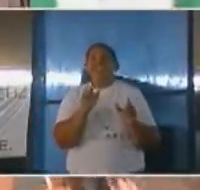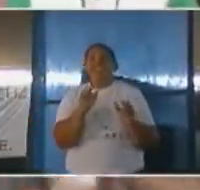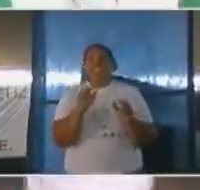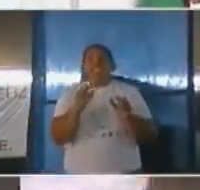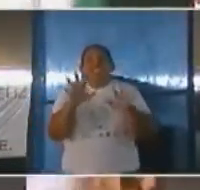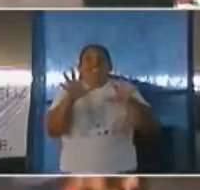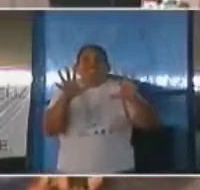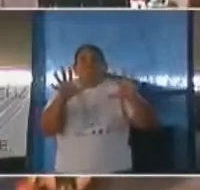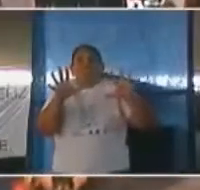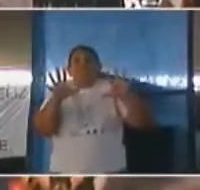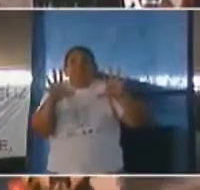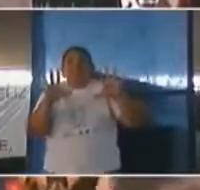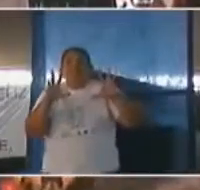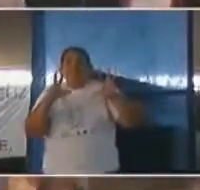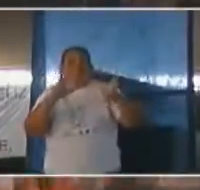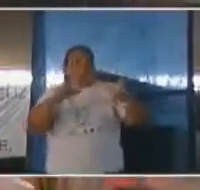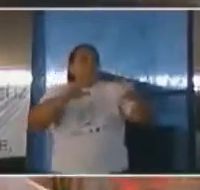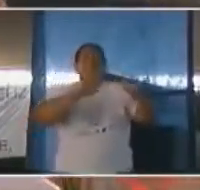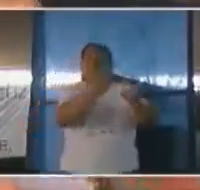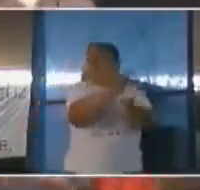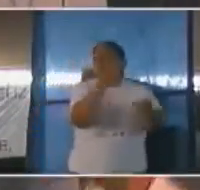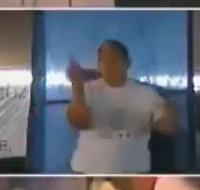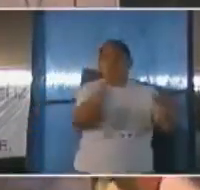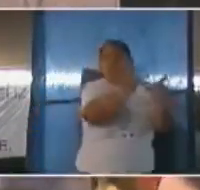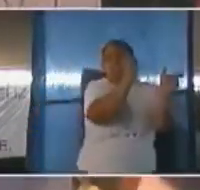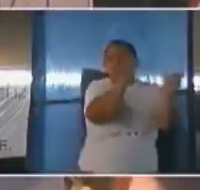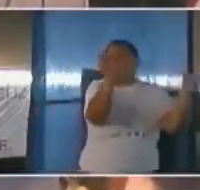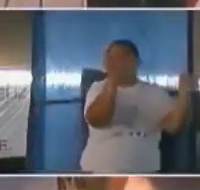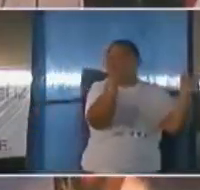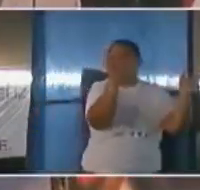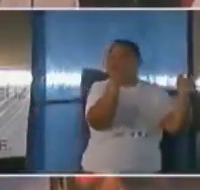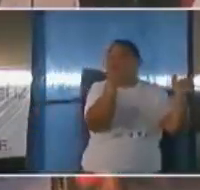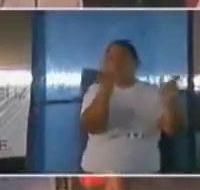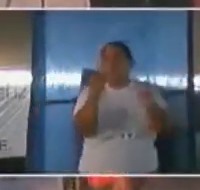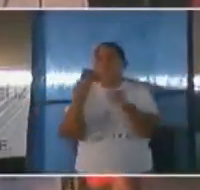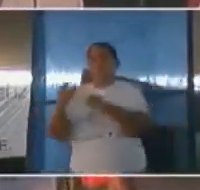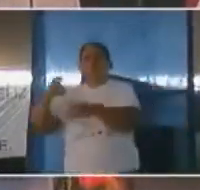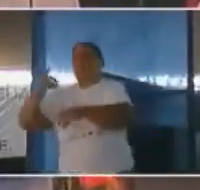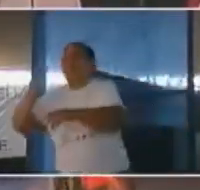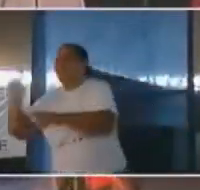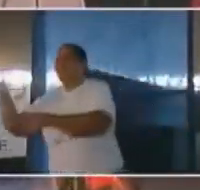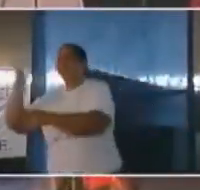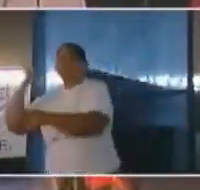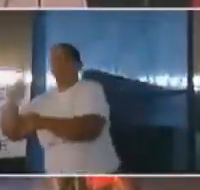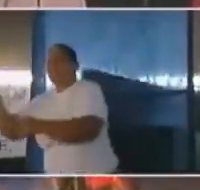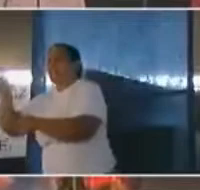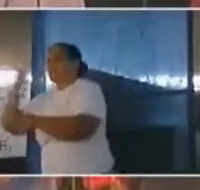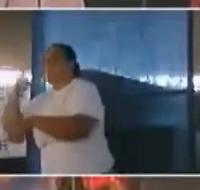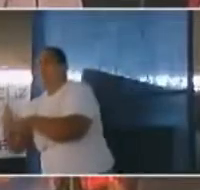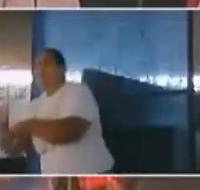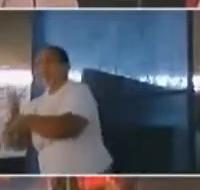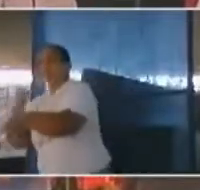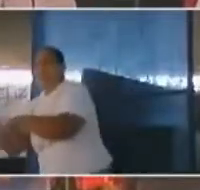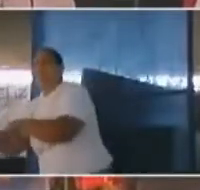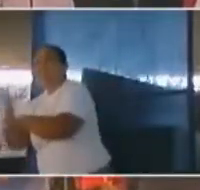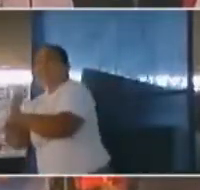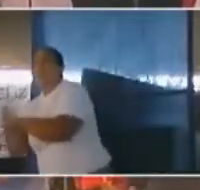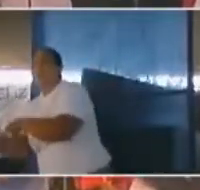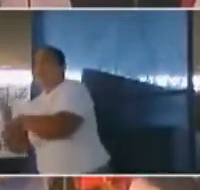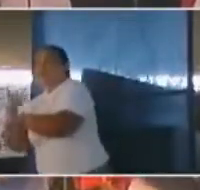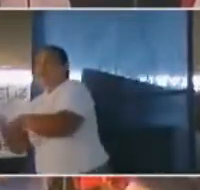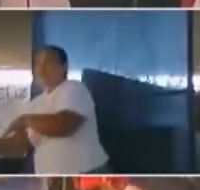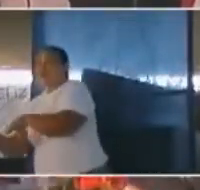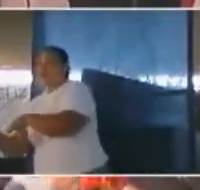palavra e gerar a ação. Nós fazemos parte de uma comunidade, quanto cristãos luteranos, que vem de